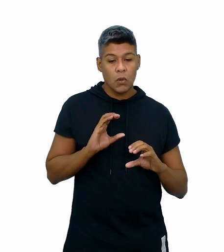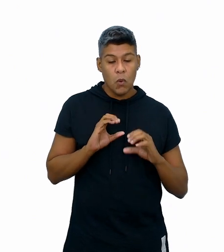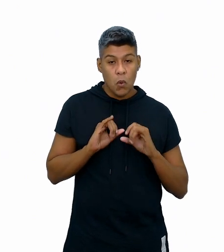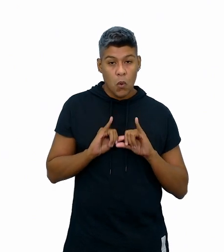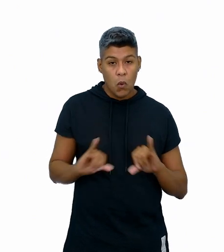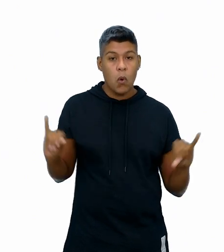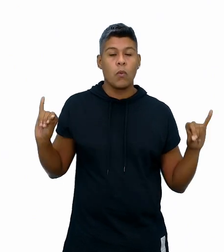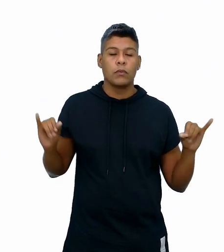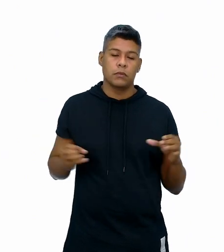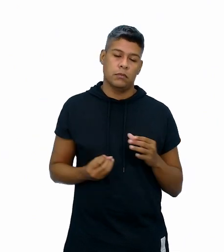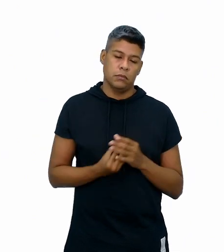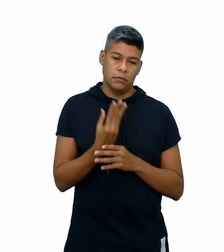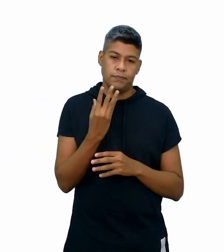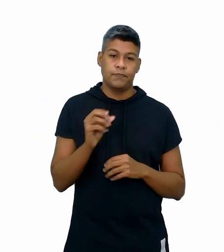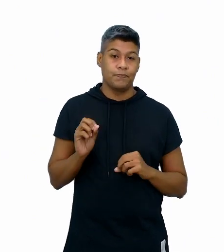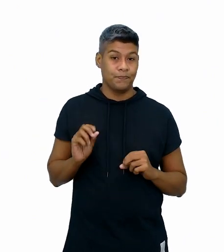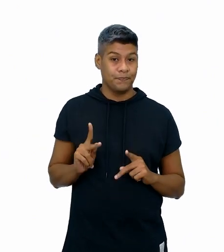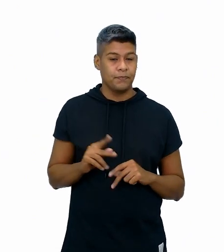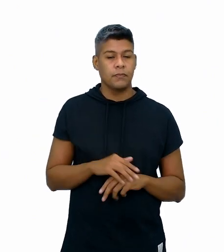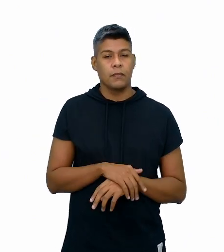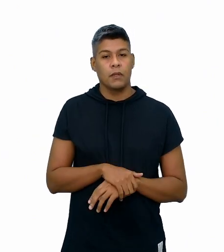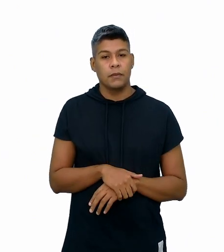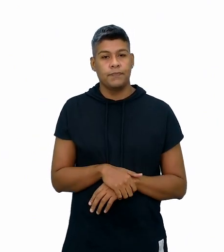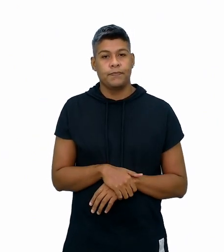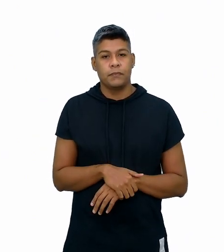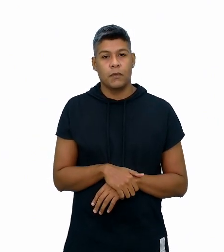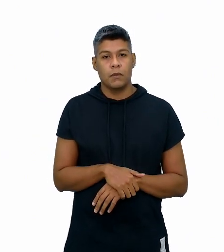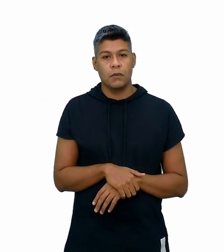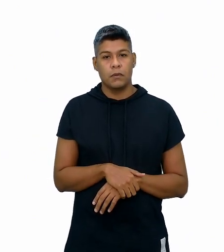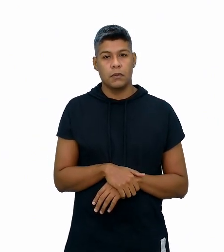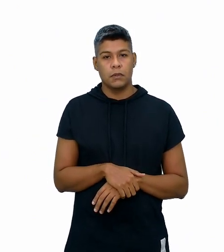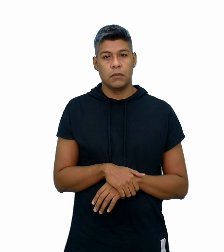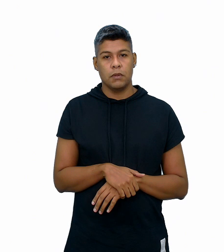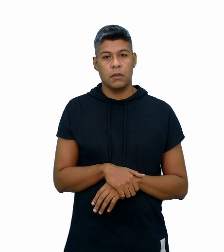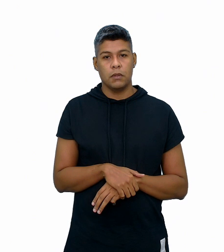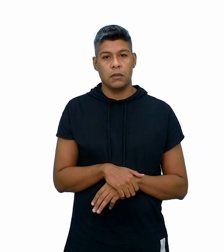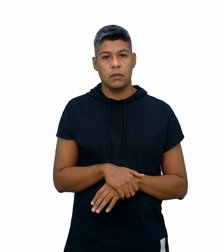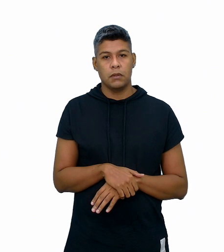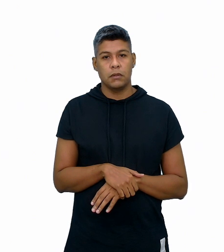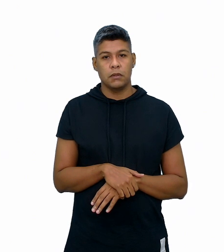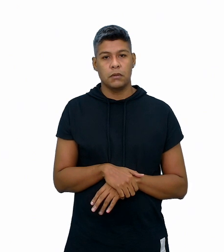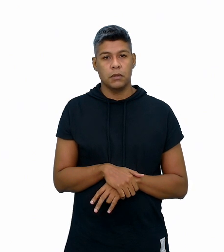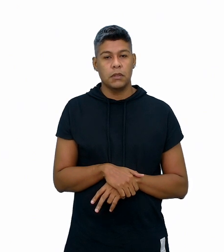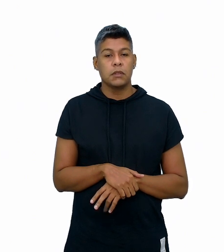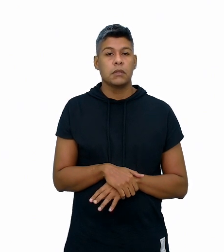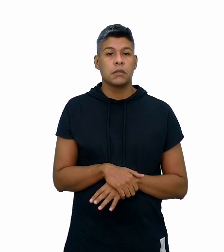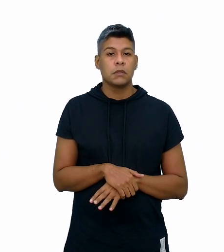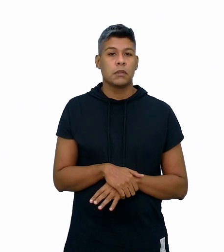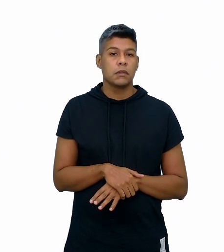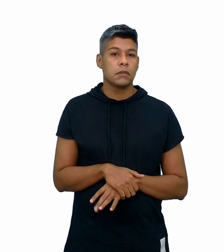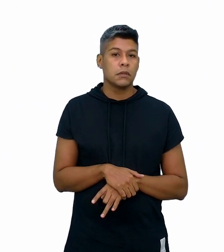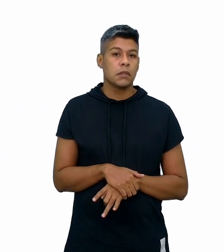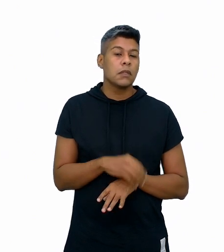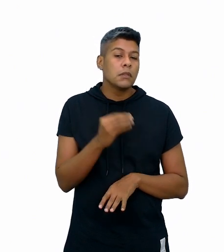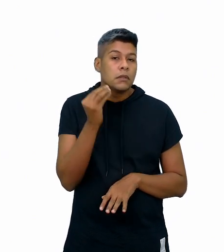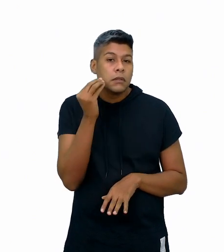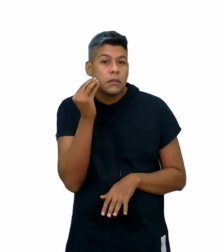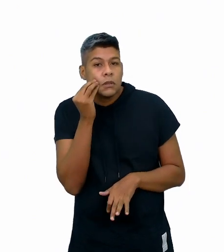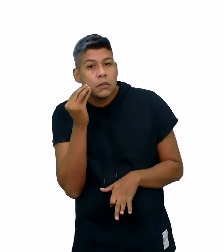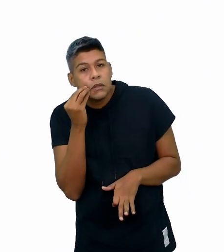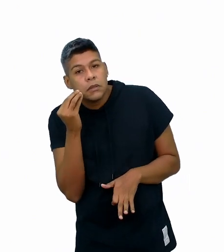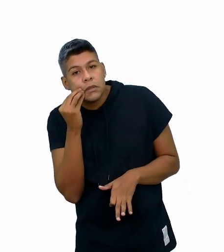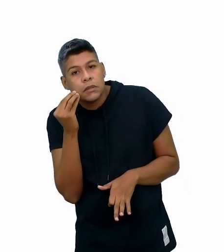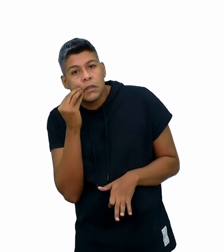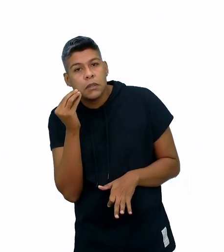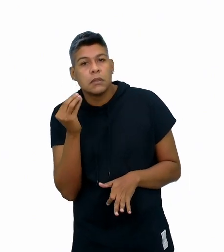produzir uma campanha, ok? Avançando, essa habilidade que está aí em jogo, né,